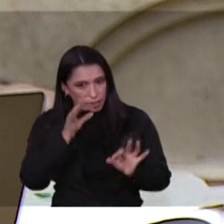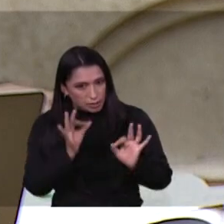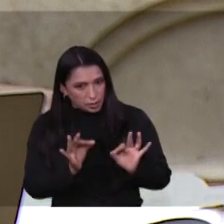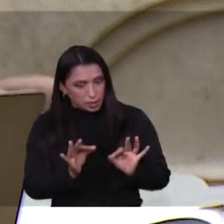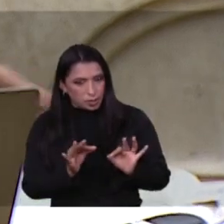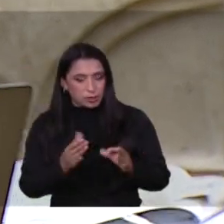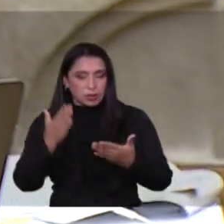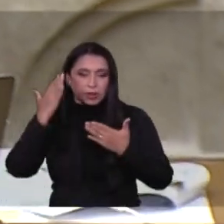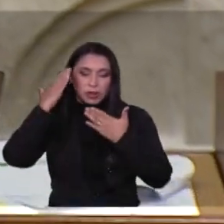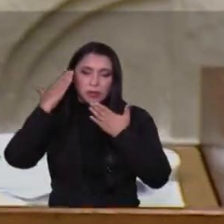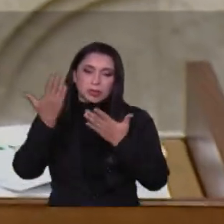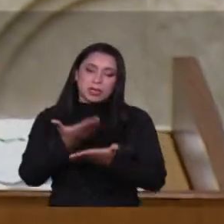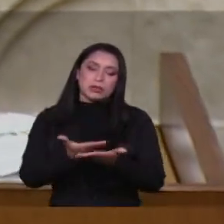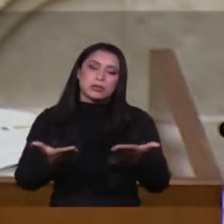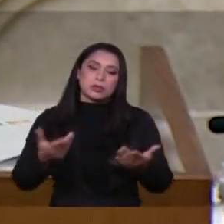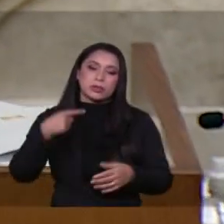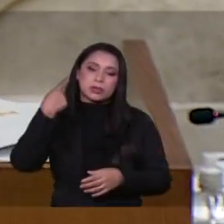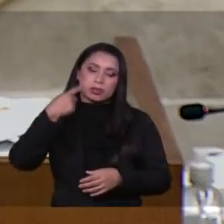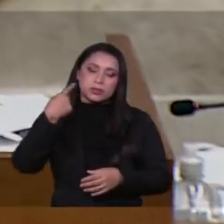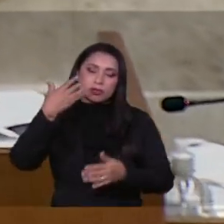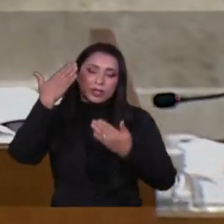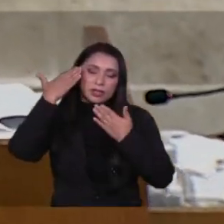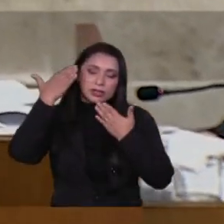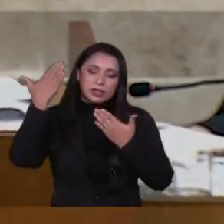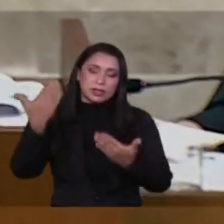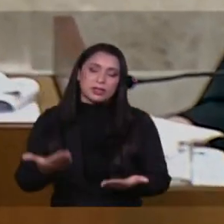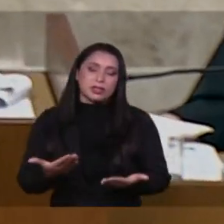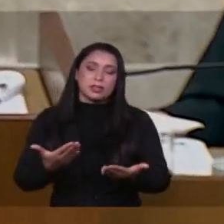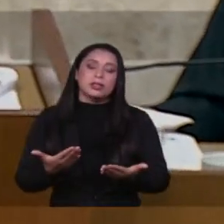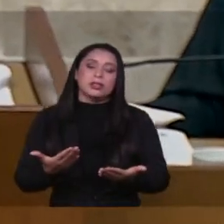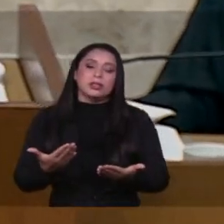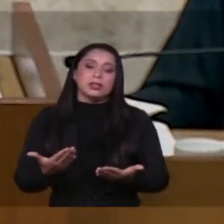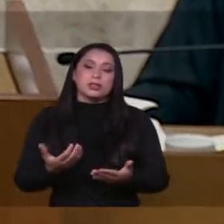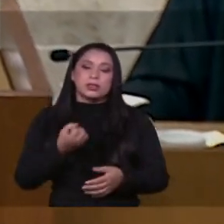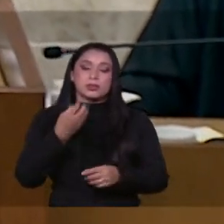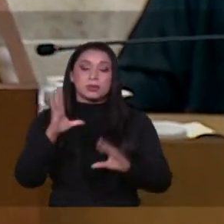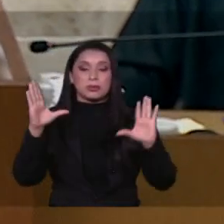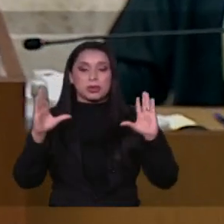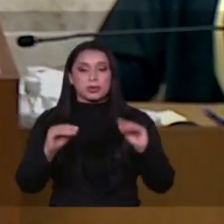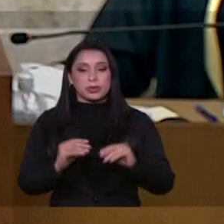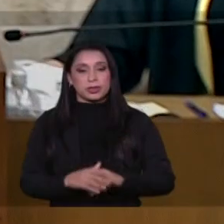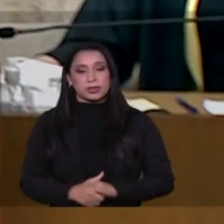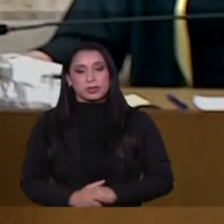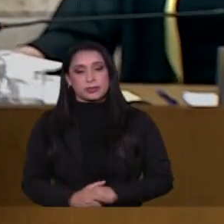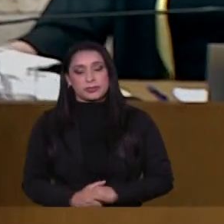a todos, agradeço aos advogados que contribuíram com essa sessão. Desejo uma boa noite.